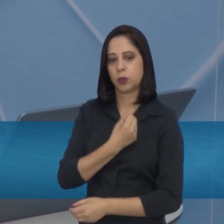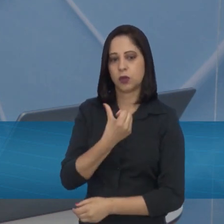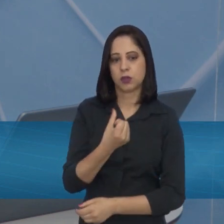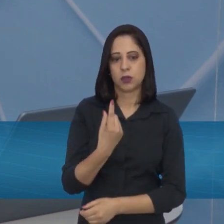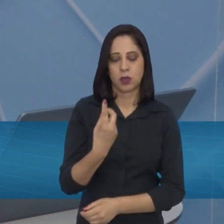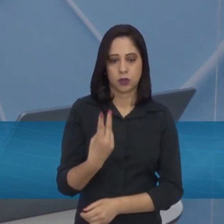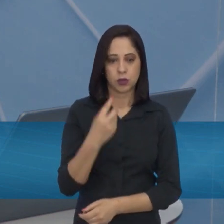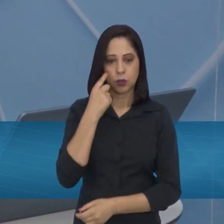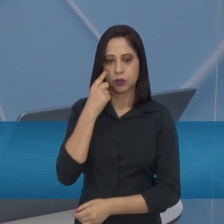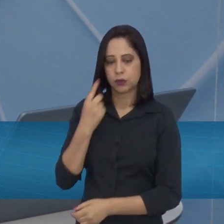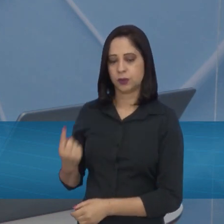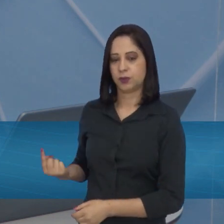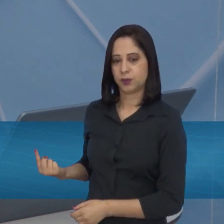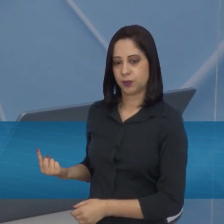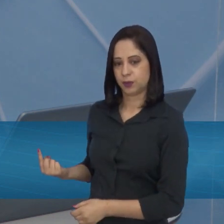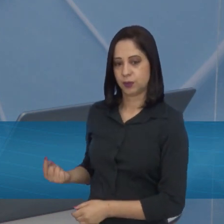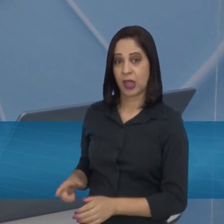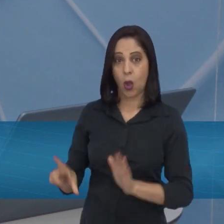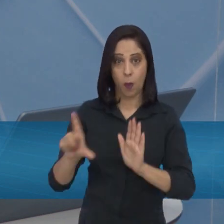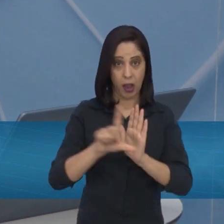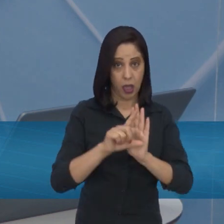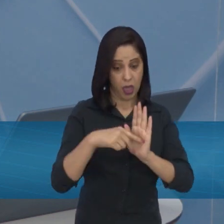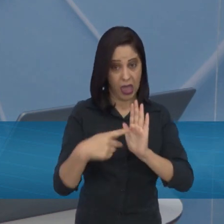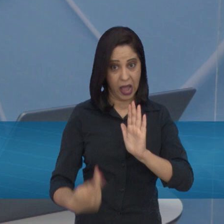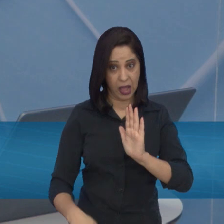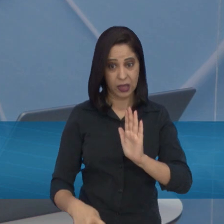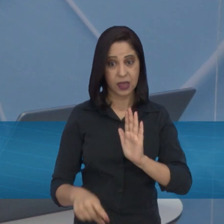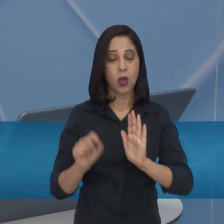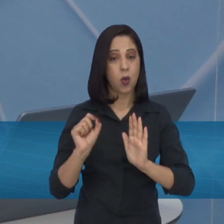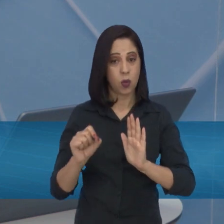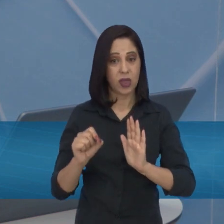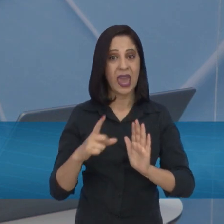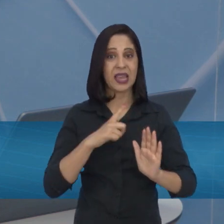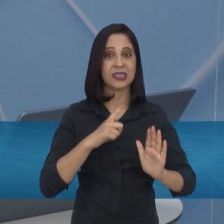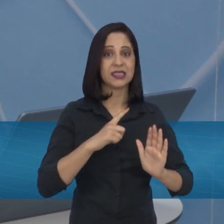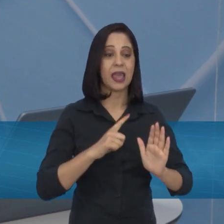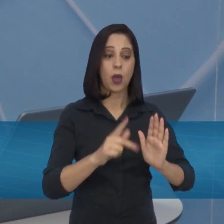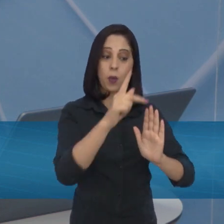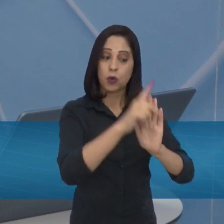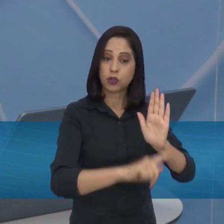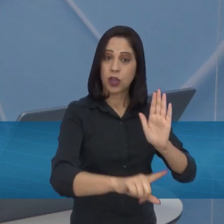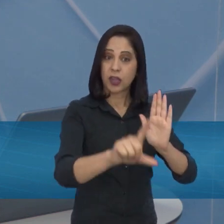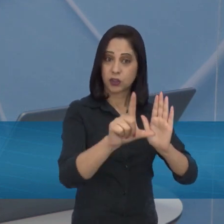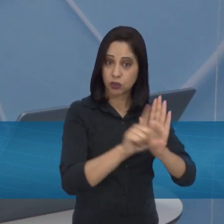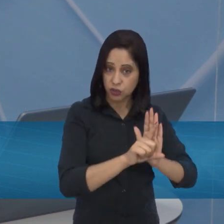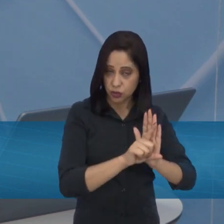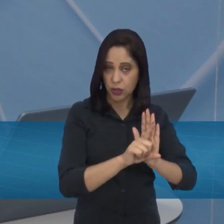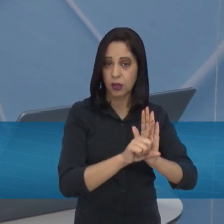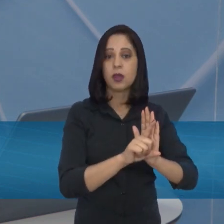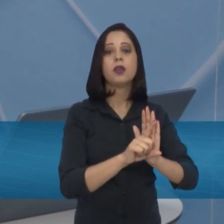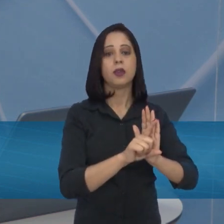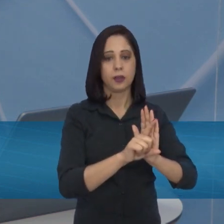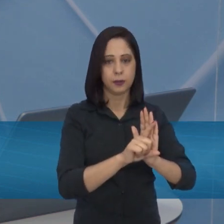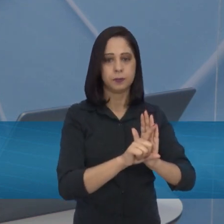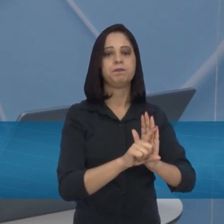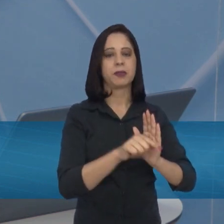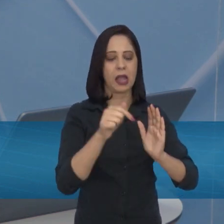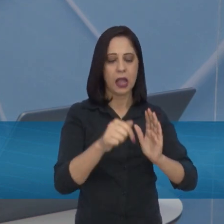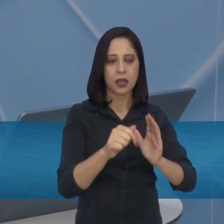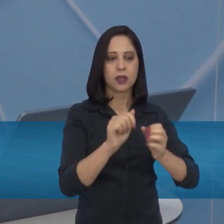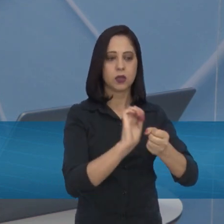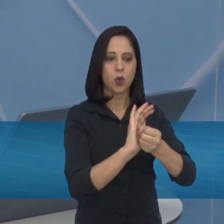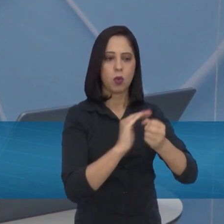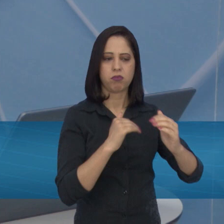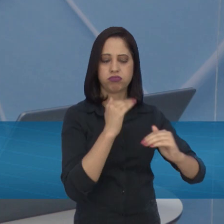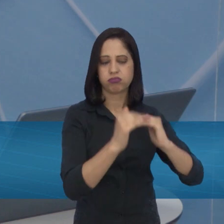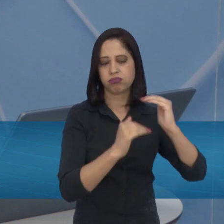de 2018, é uma lei municipal que institui o Plano Diretor de Desenvolvimento Integrado aqui no município de